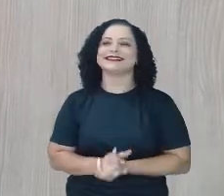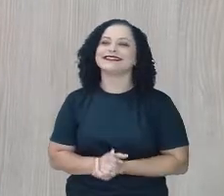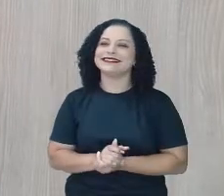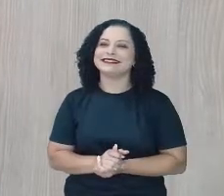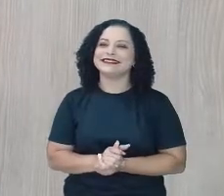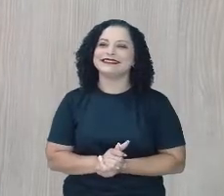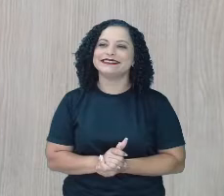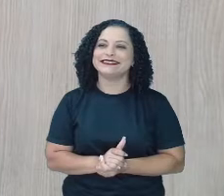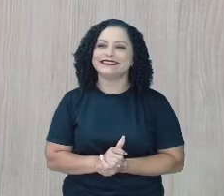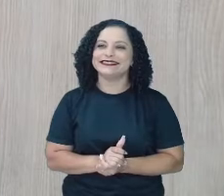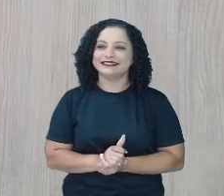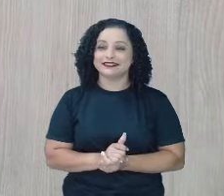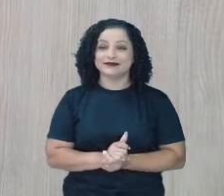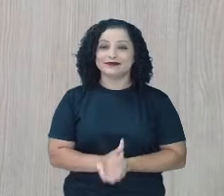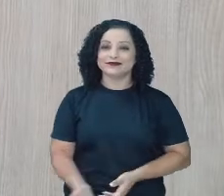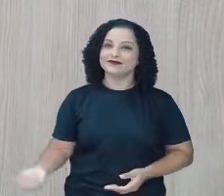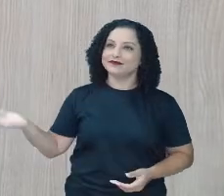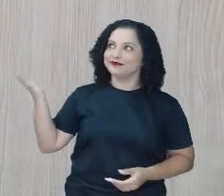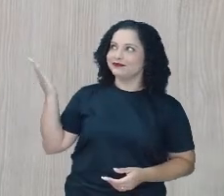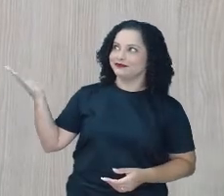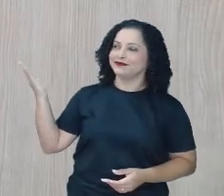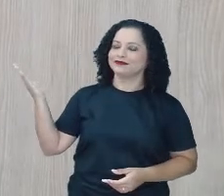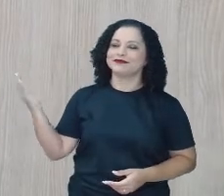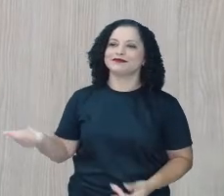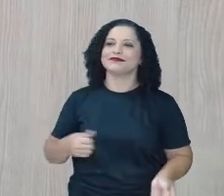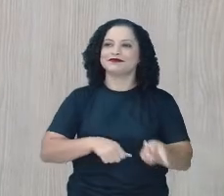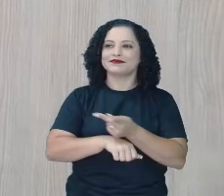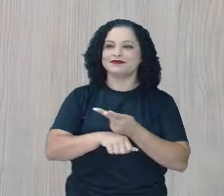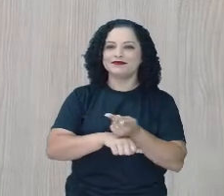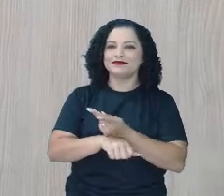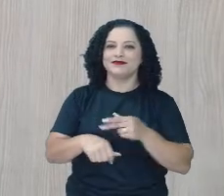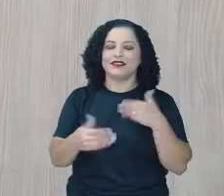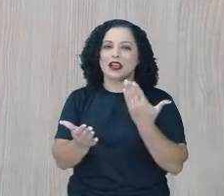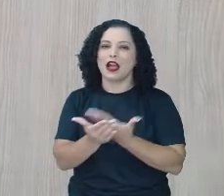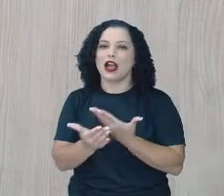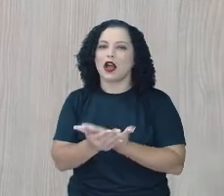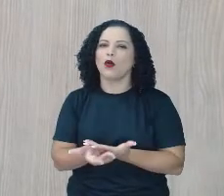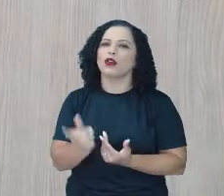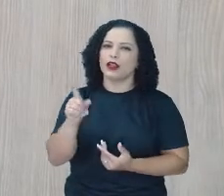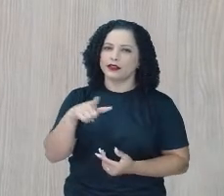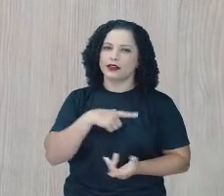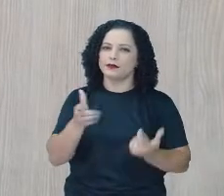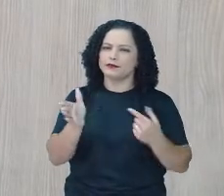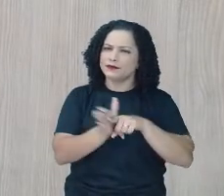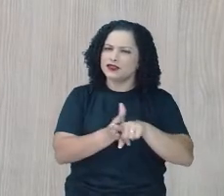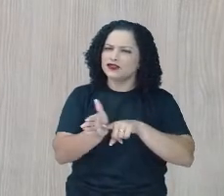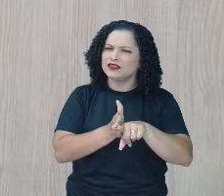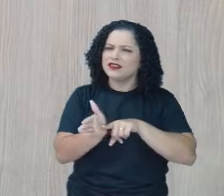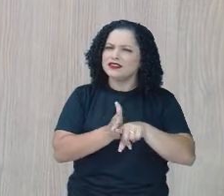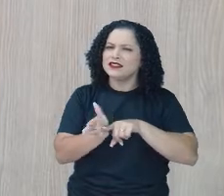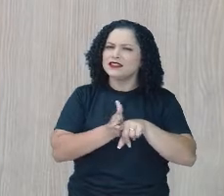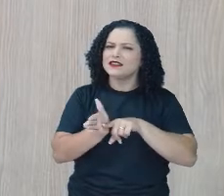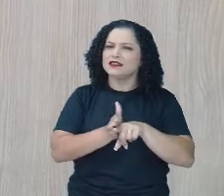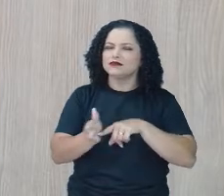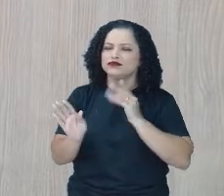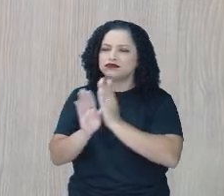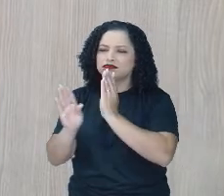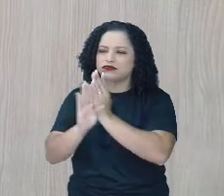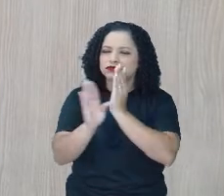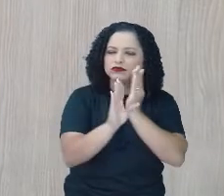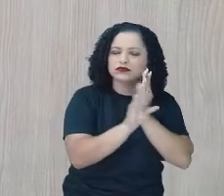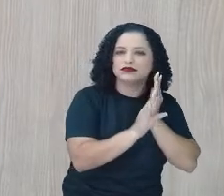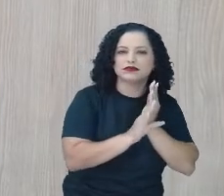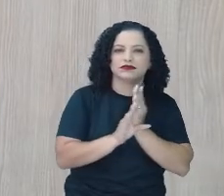bem, gente, isso aí, a gente vai preparar nossas aulas aqui, isso é tudo resultado de pesquisa, tá? Essa foi uma pesquisa que a gente viu aí,